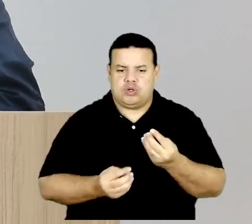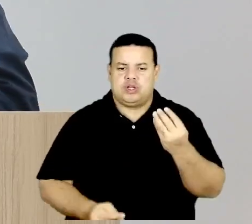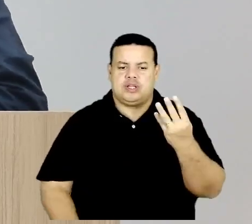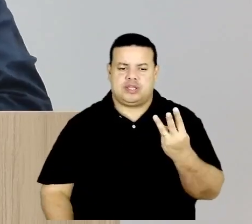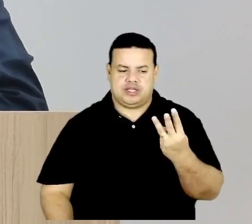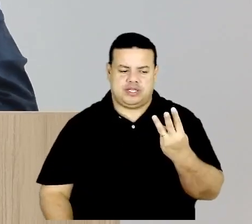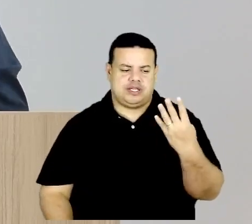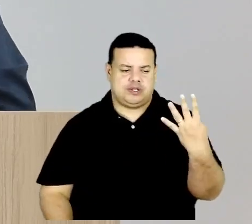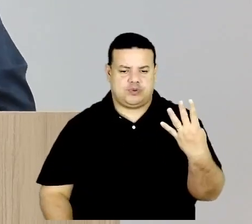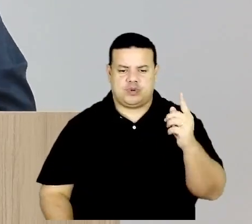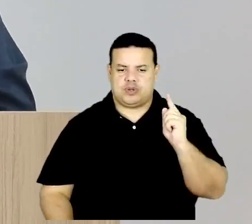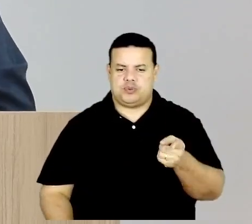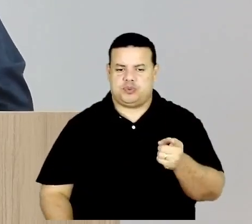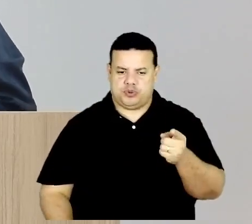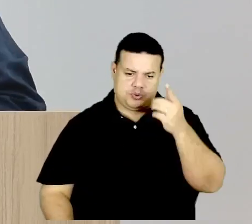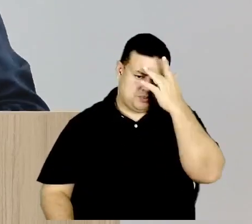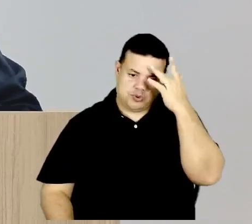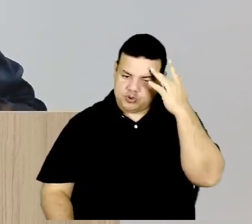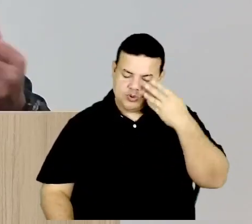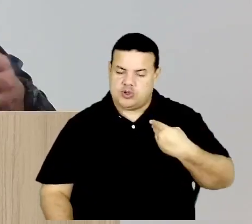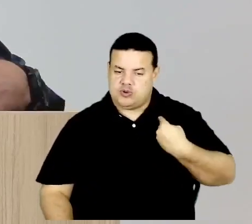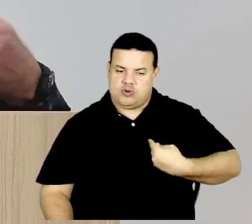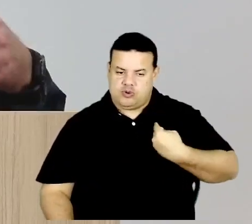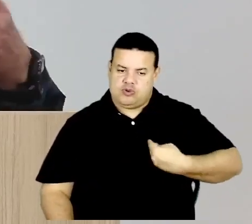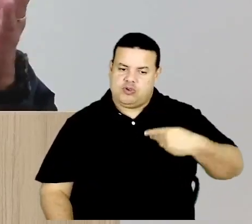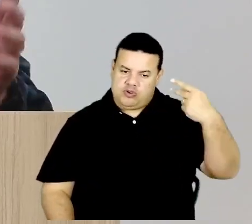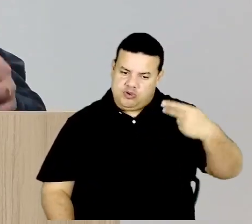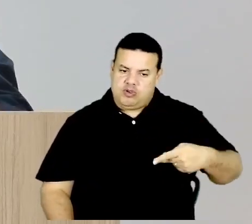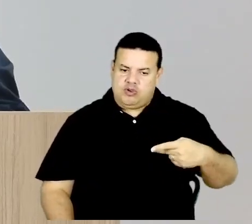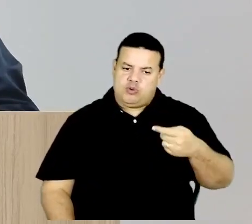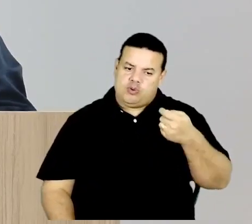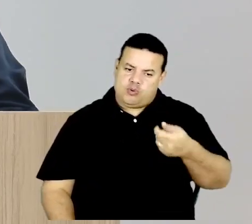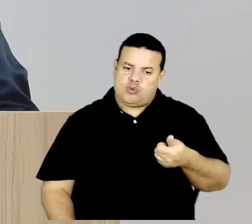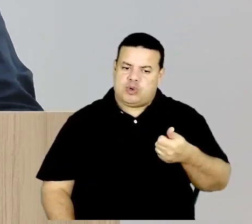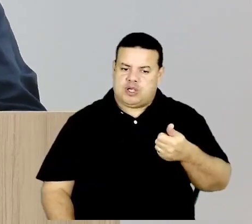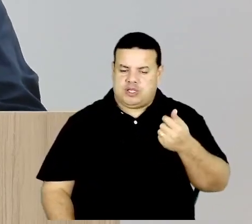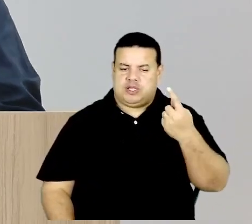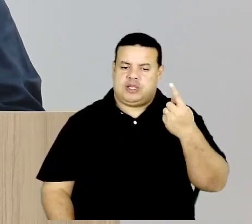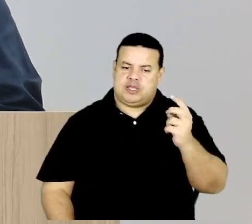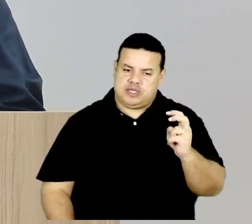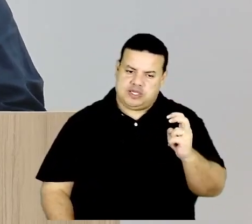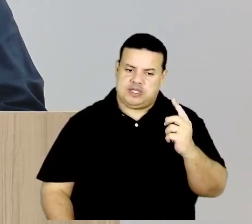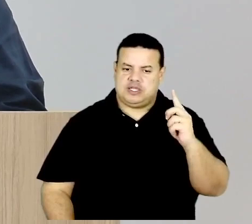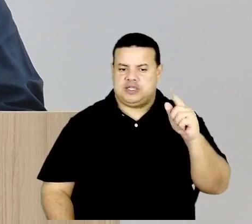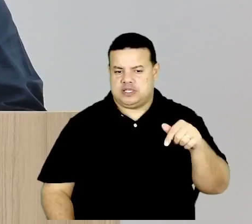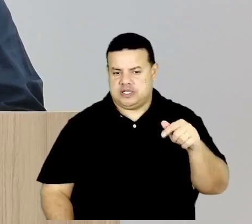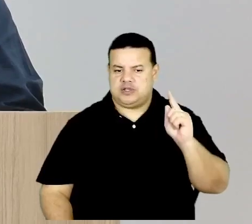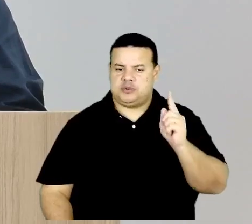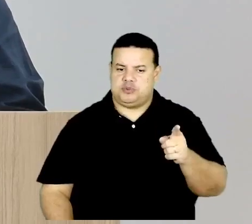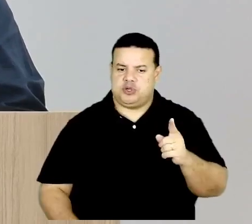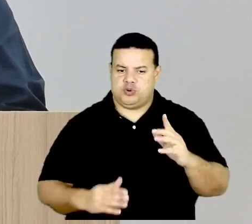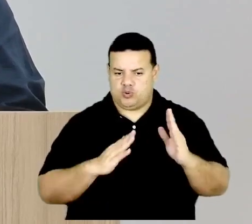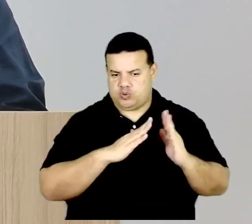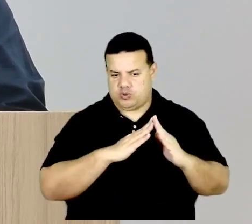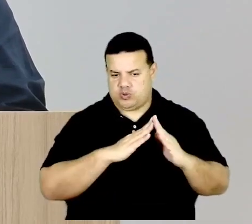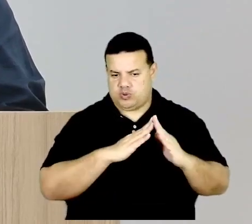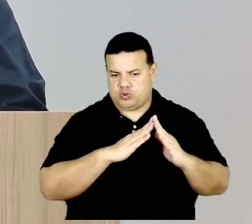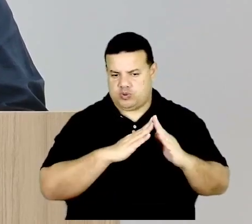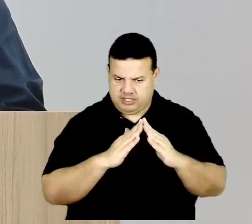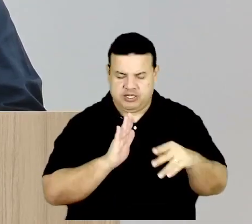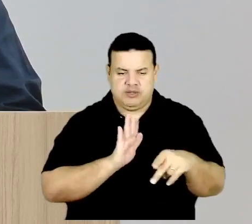habitantes ou aos quase 15 17.000 eh casas que nós temos no nosso município